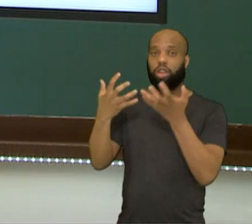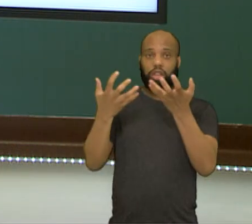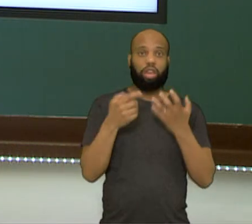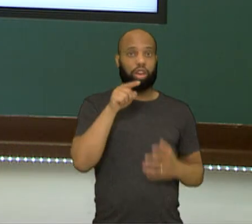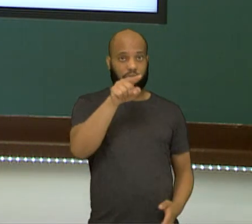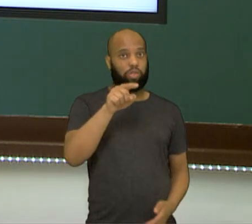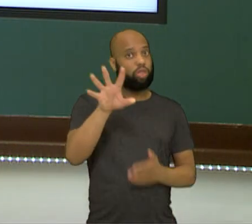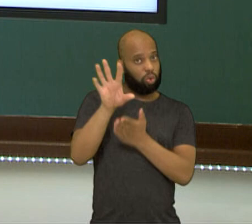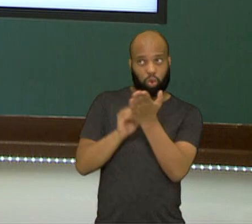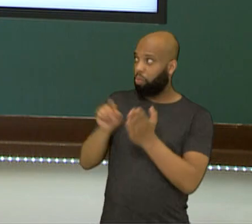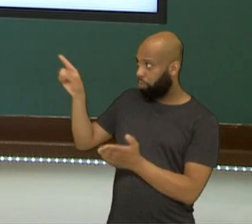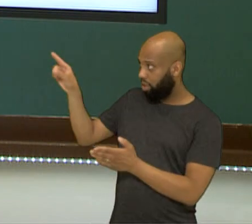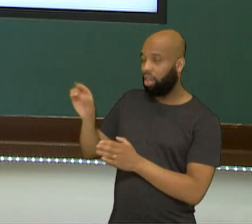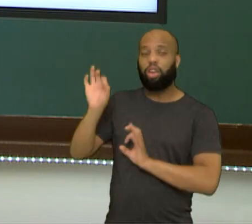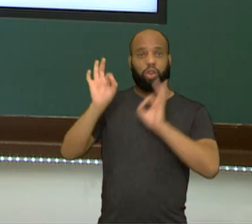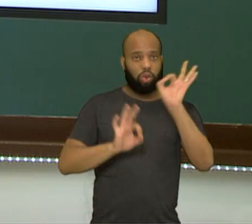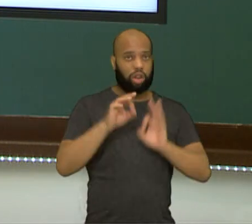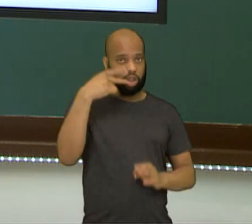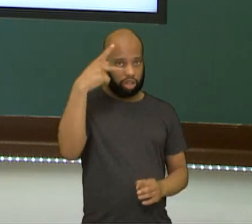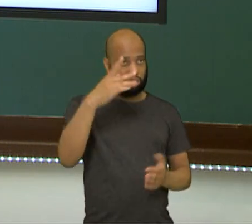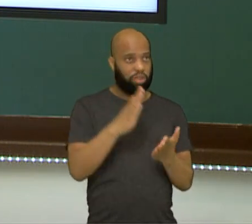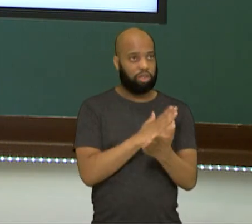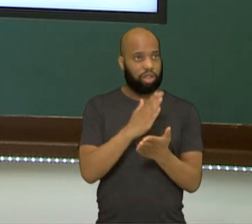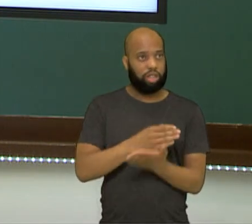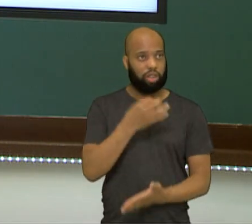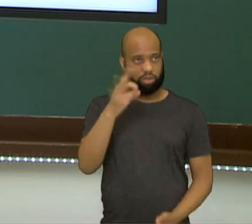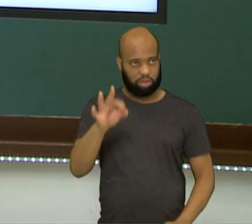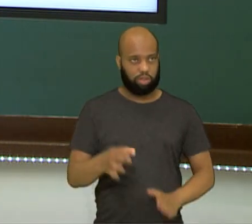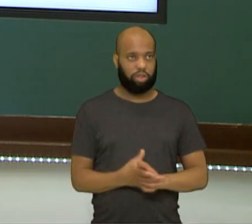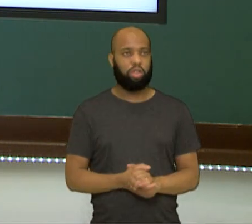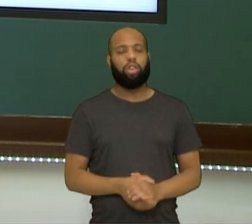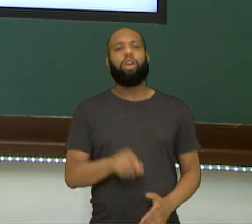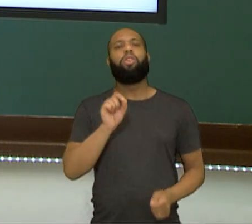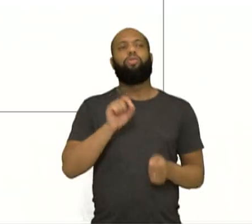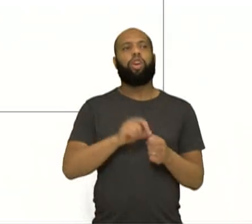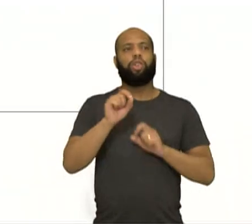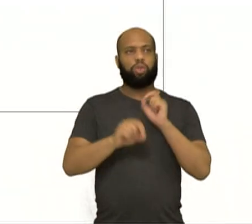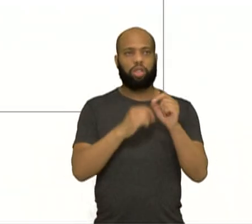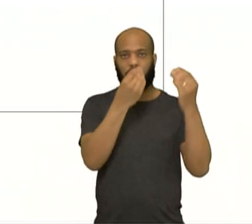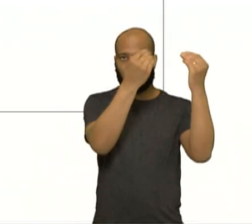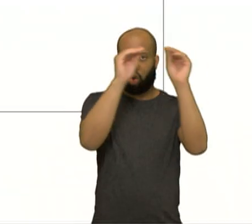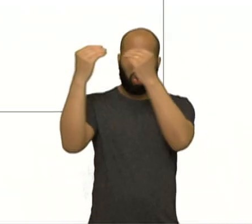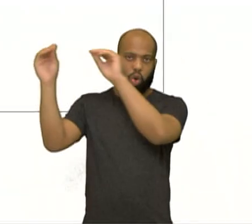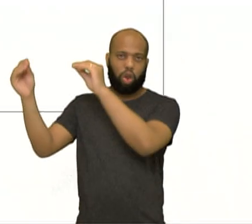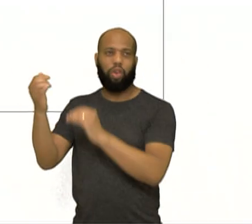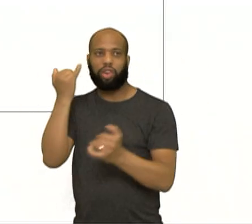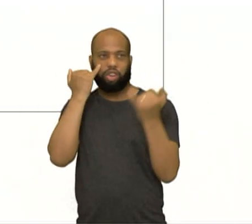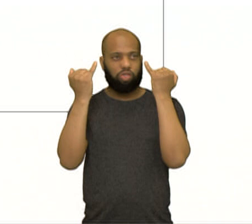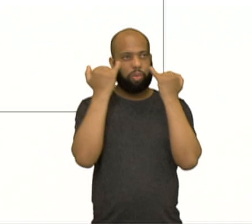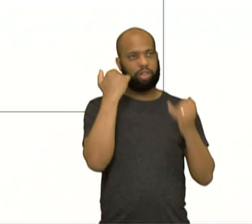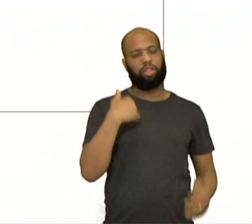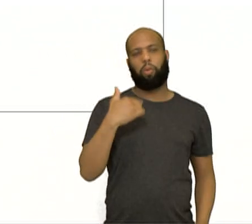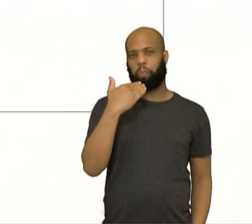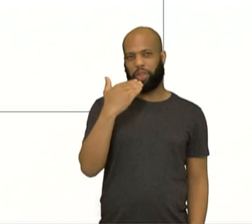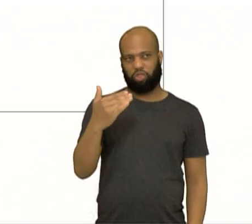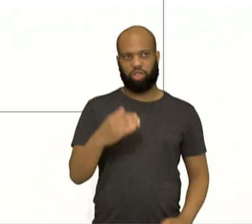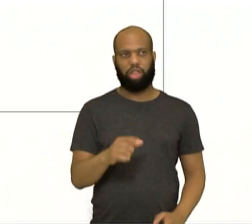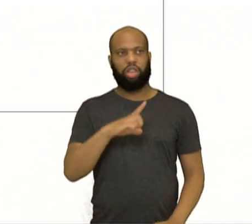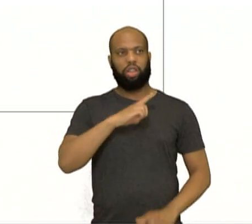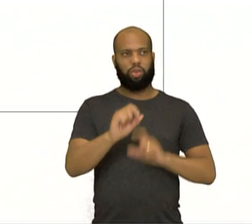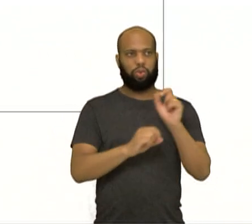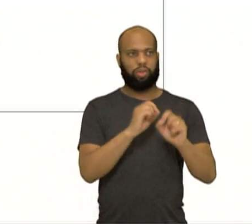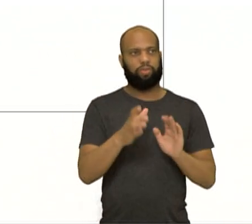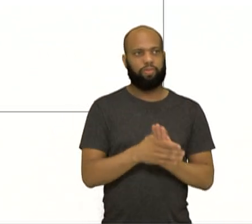teu caderno, hein? Vai lá, colocando no teu caderno. Preencha as informações que você pede na tabela. Então você vai